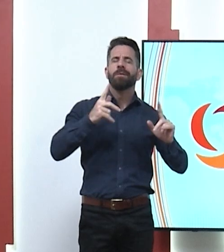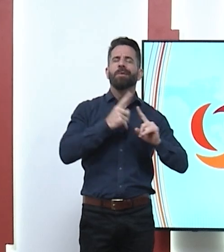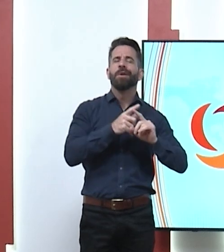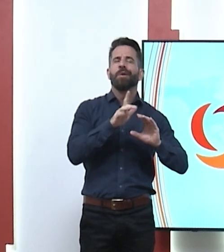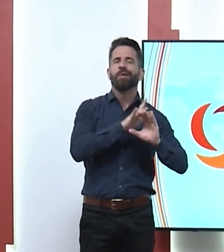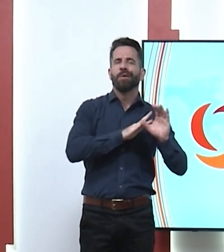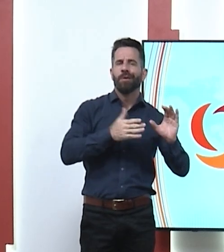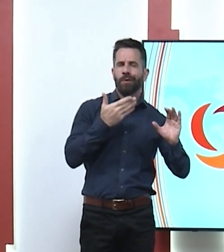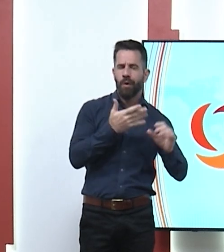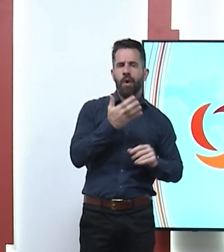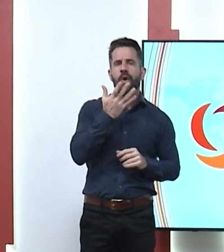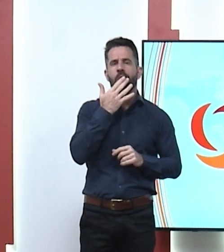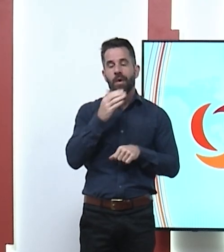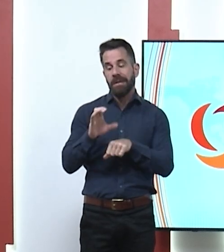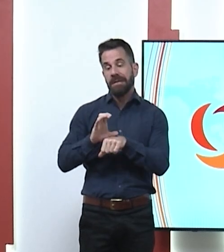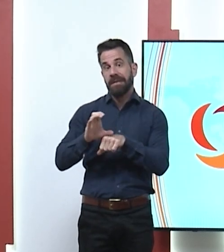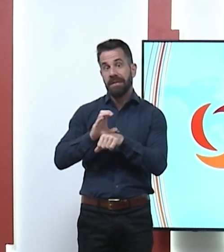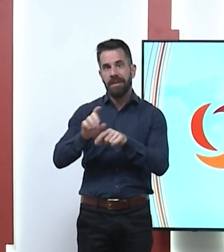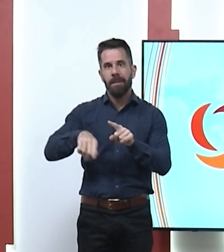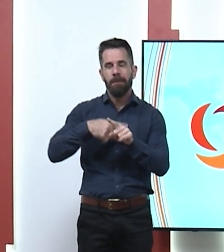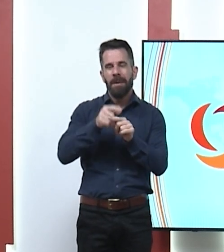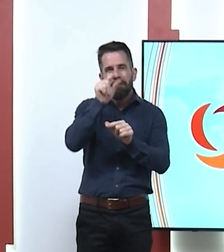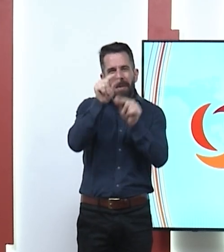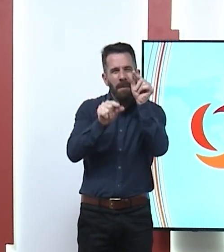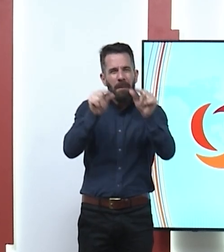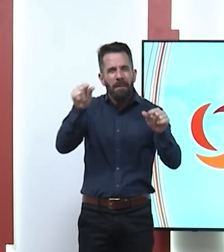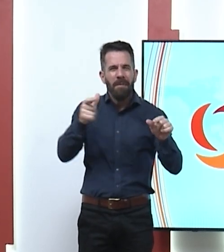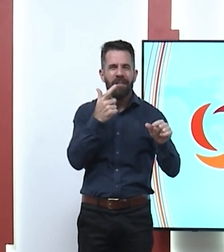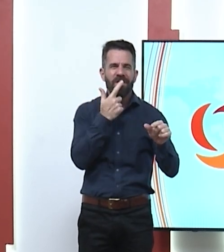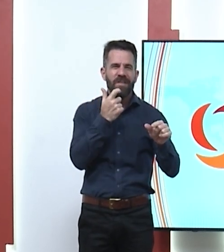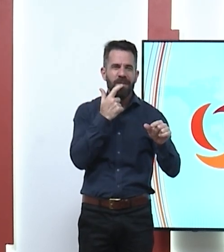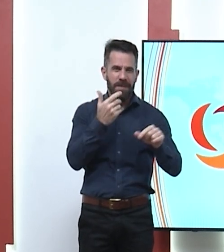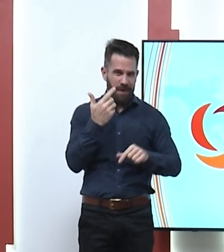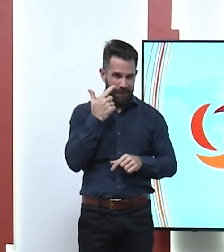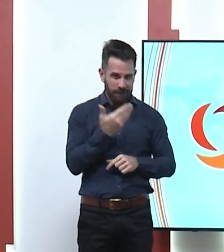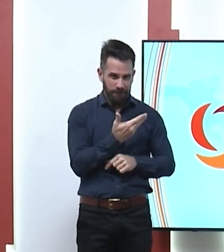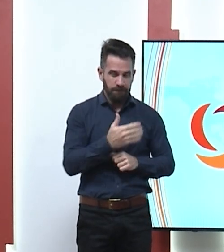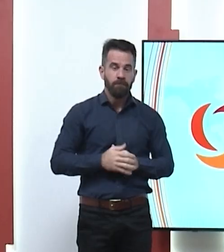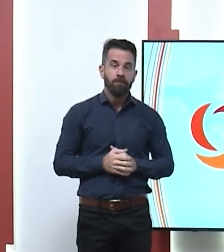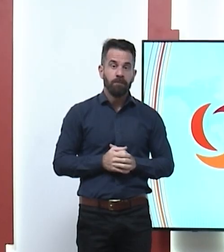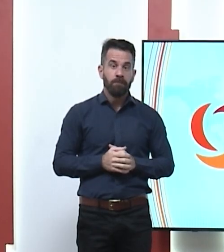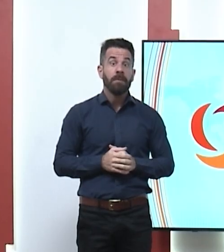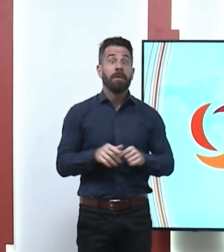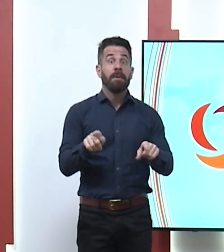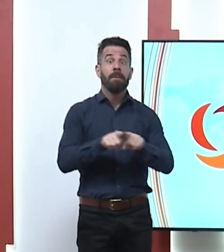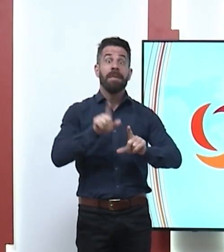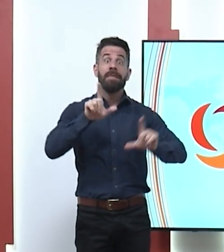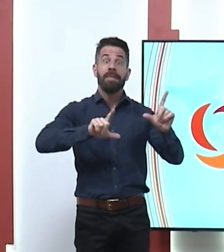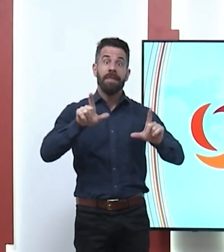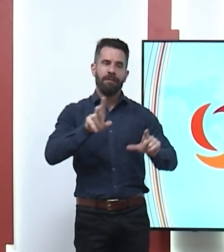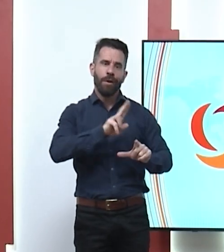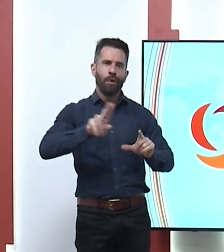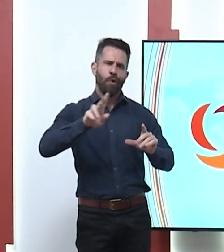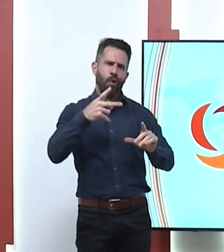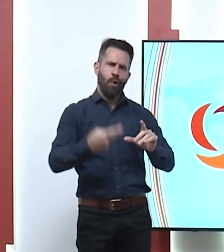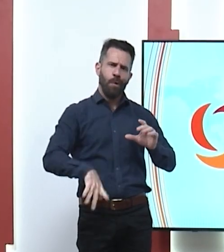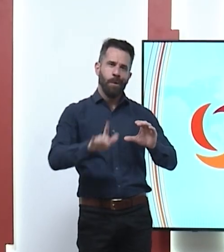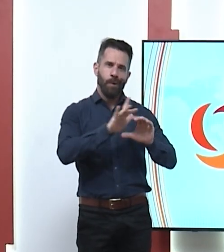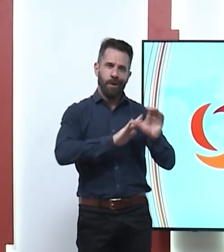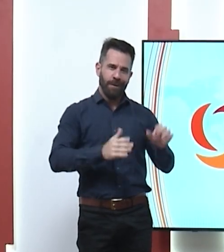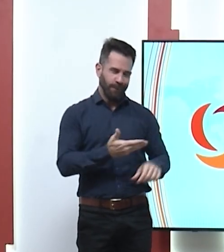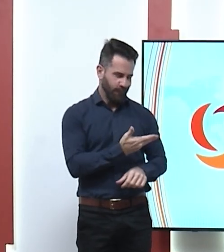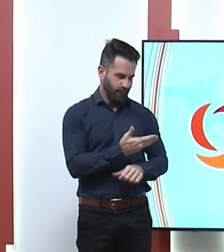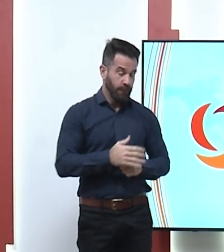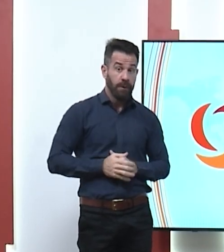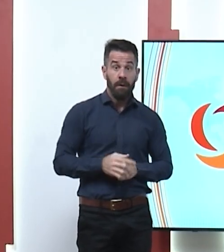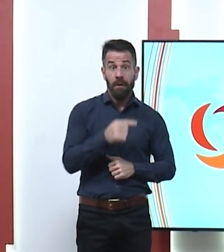cenário, em cinza com listras vermelhas. Além disso, tem uma tela bem grande, onde agora aparece o nome do Conexões.